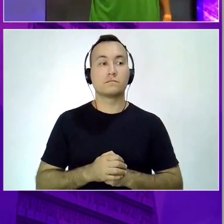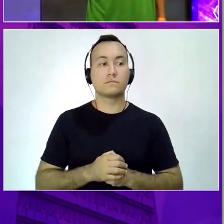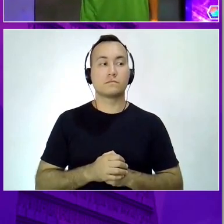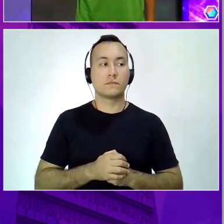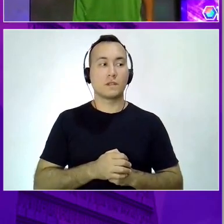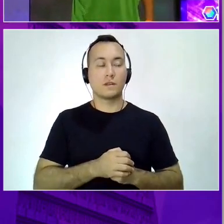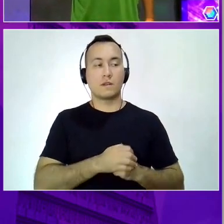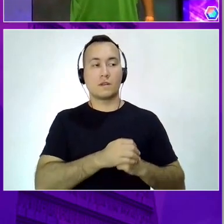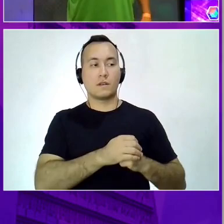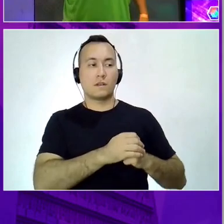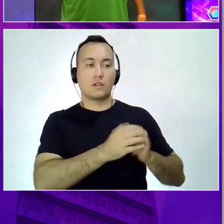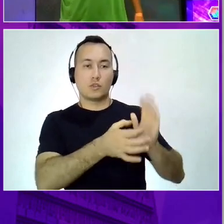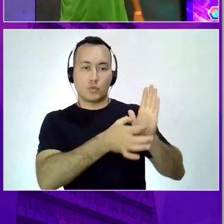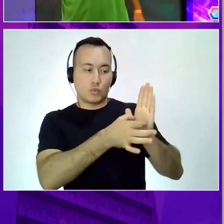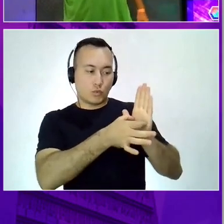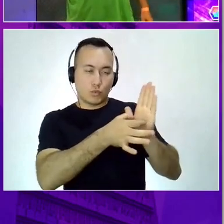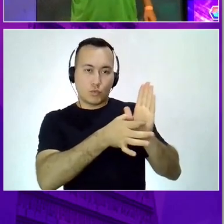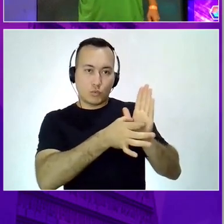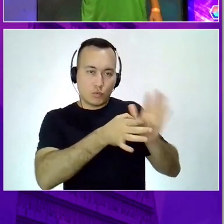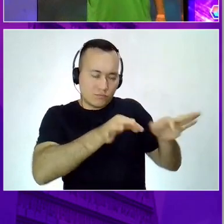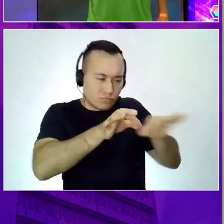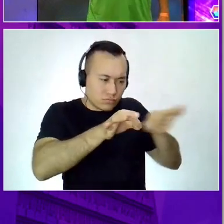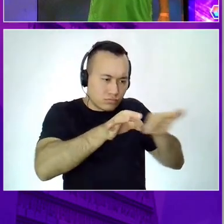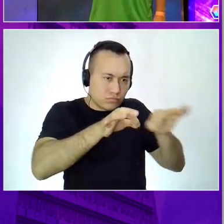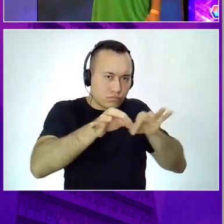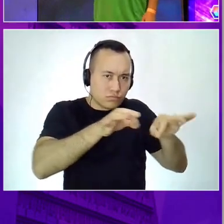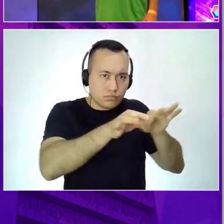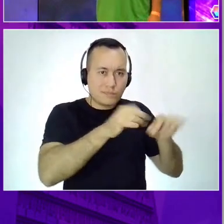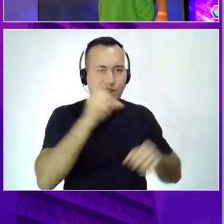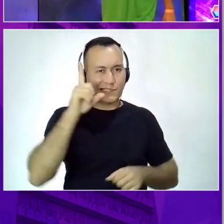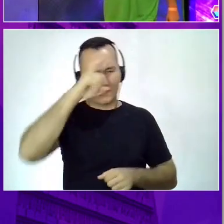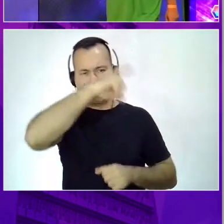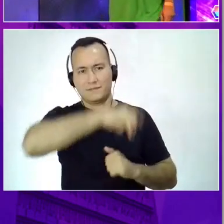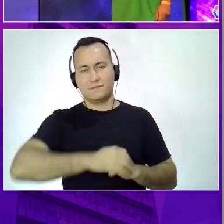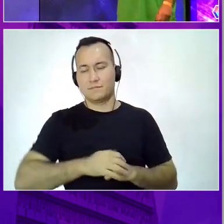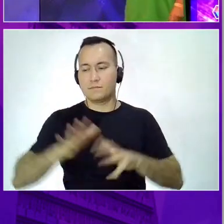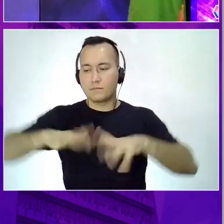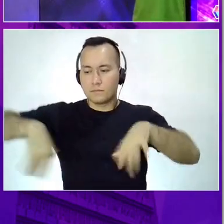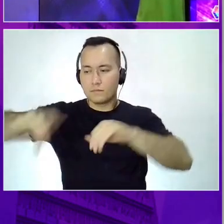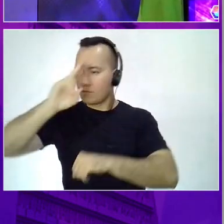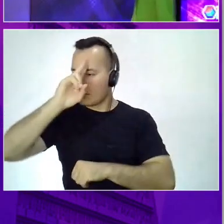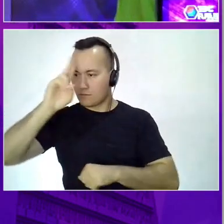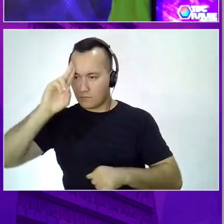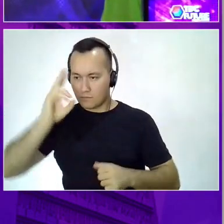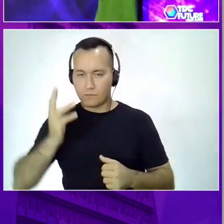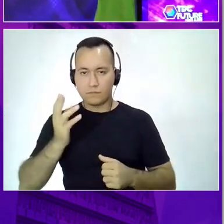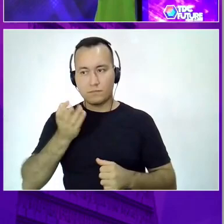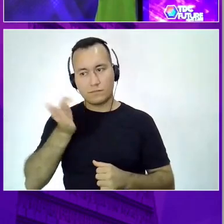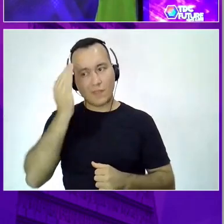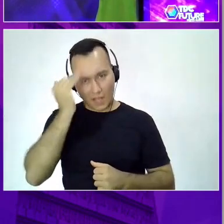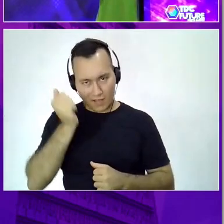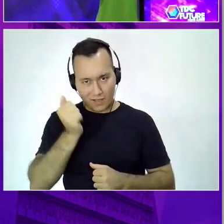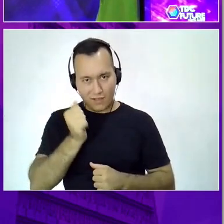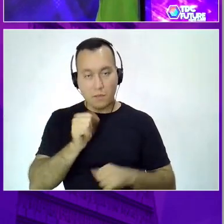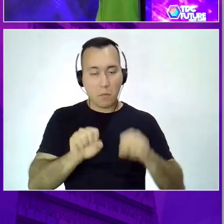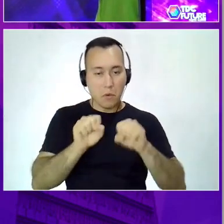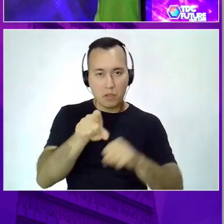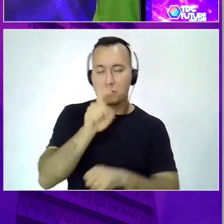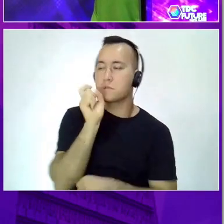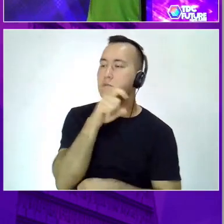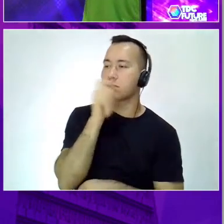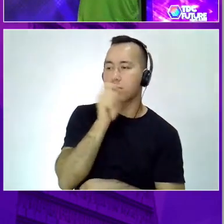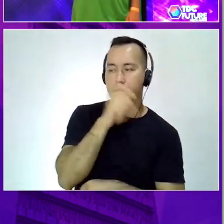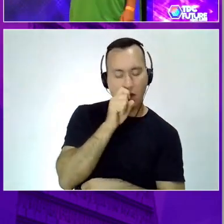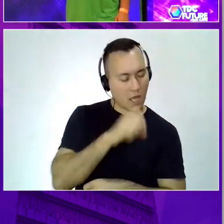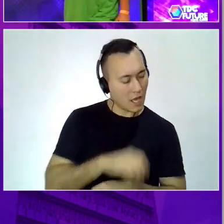dolorosa. É doloroso para os desenvolvedores, é doloroso para os usuários, né? O usuário sabe que você está mentindo. O usuário